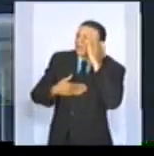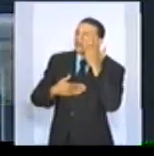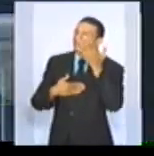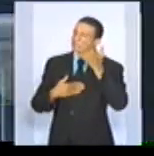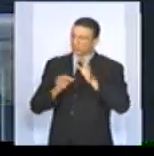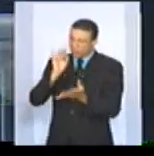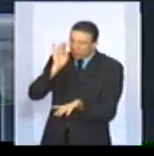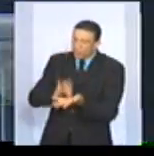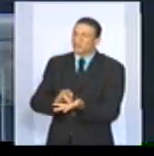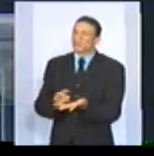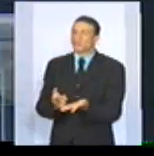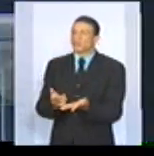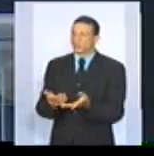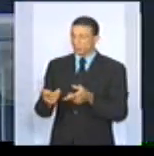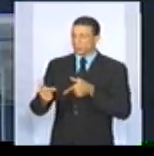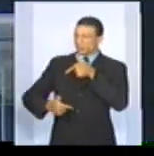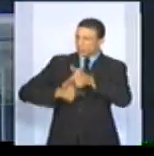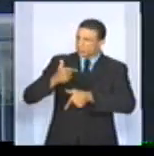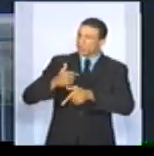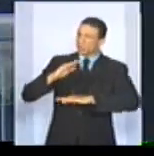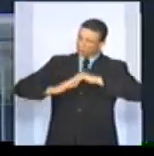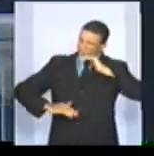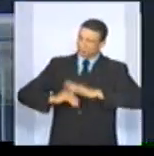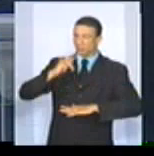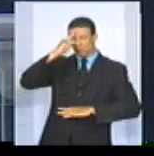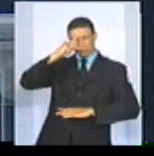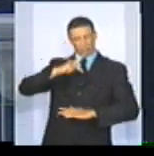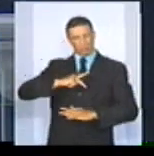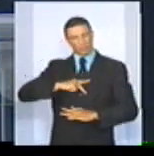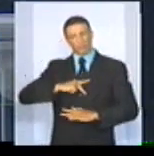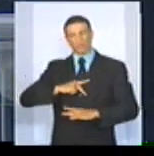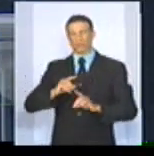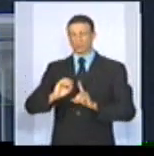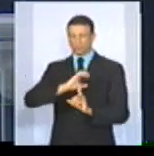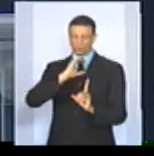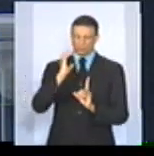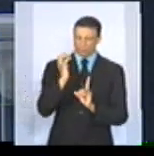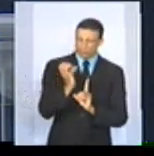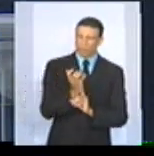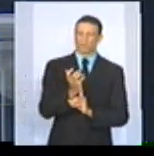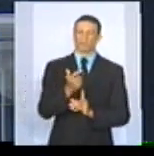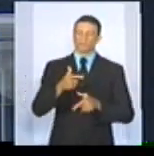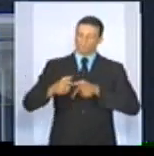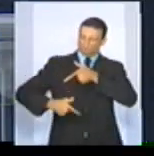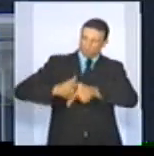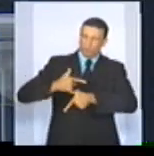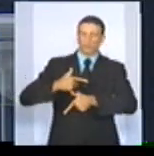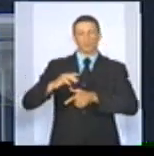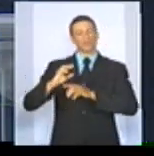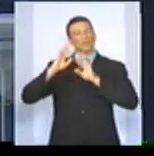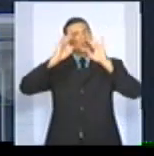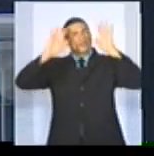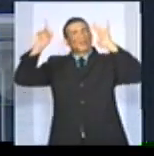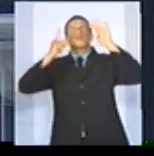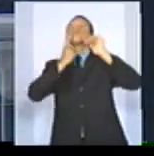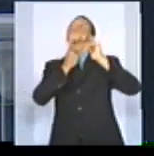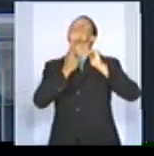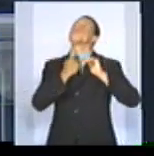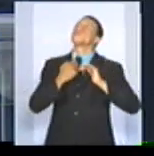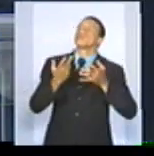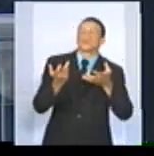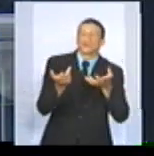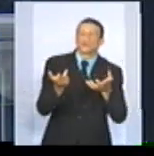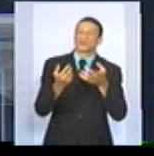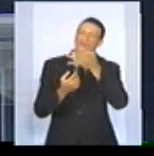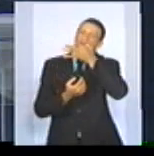realidade, agirmos sobre ela, comungar com os nossos concidadãos as nossas aspirações, reflexões e desejos, levar a